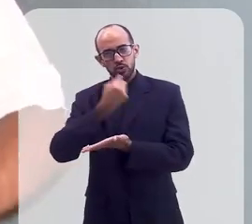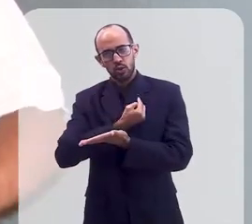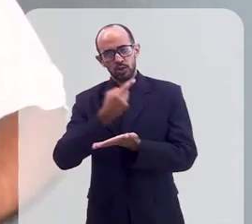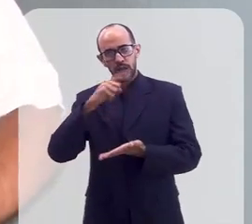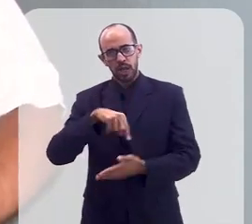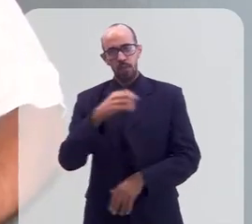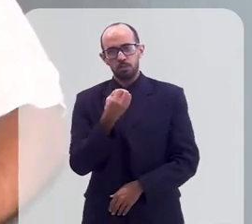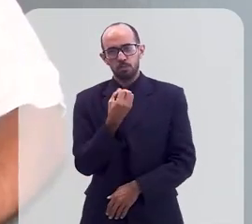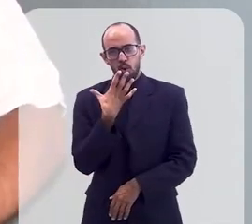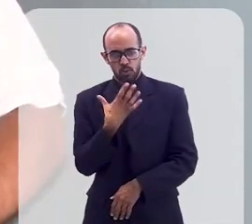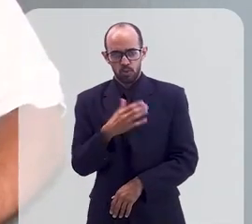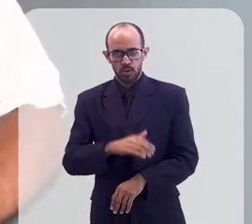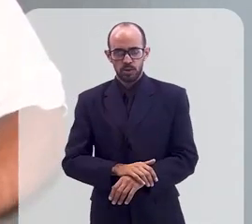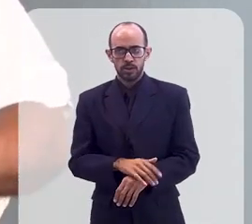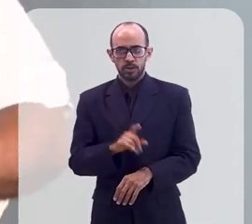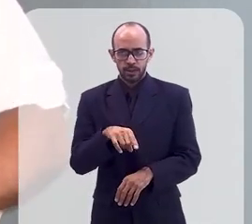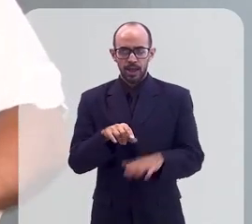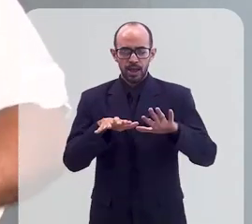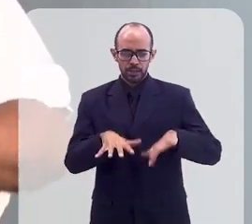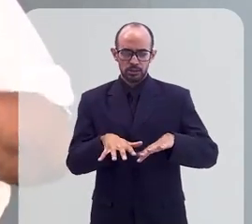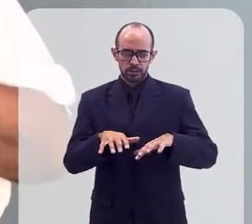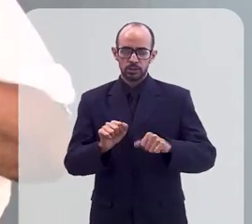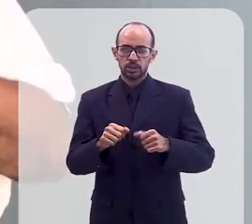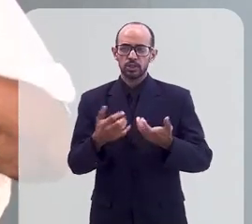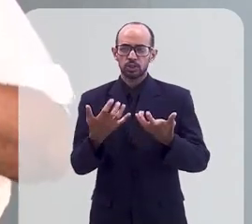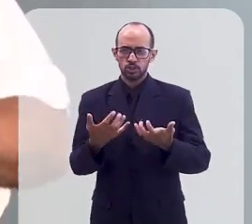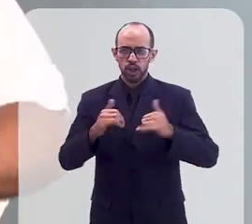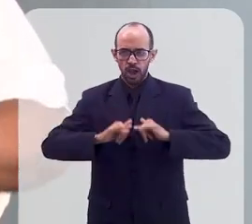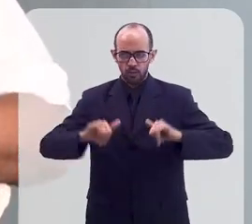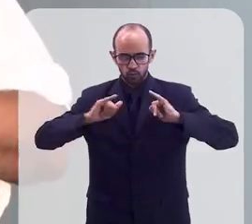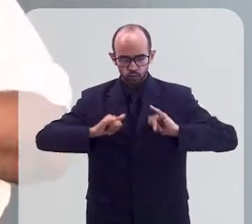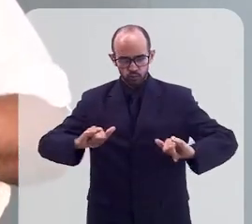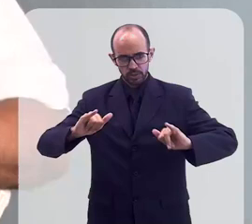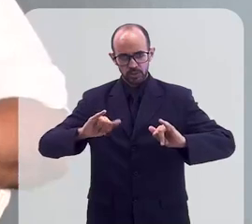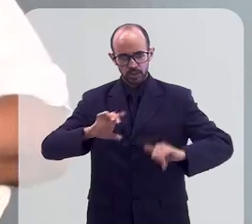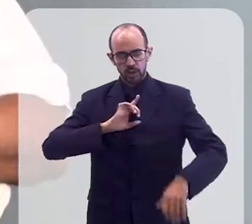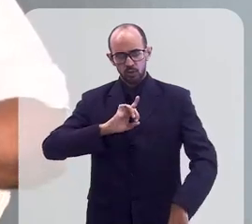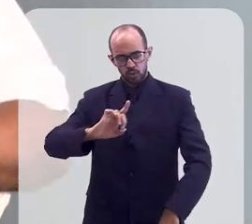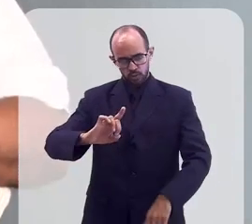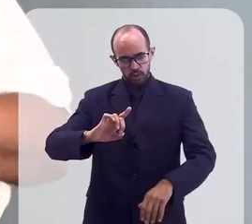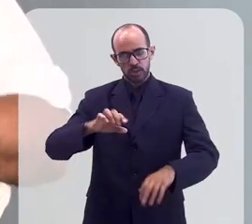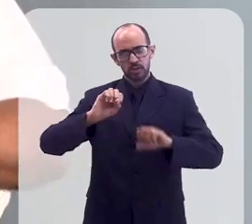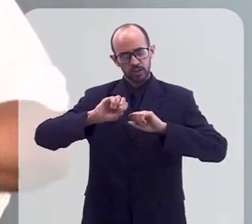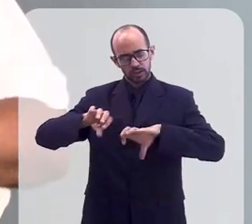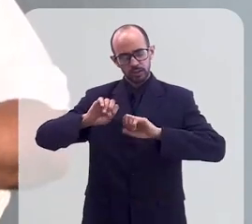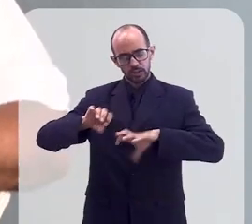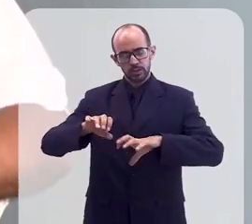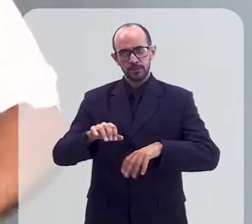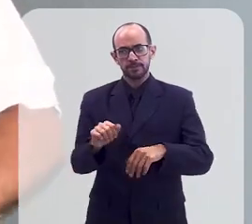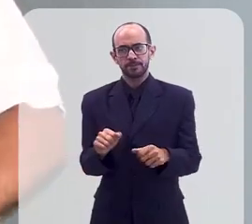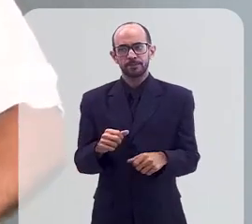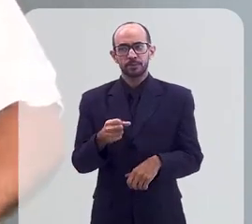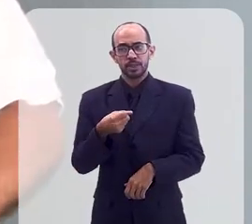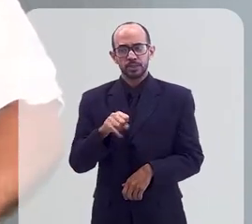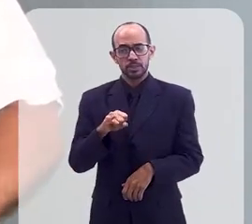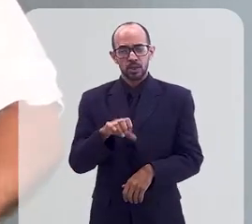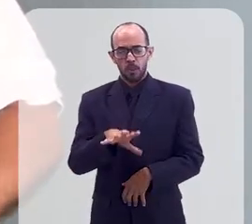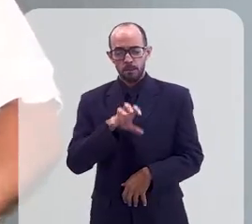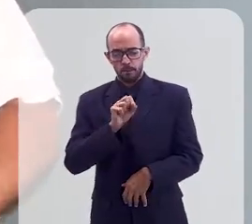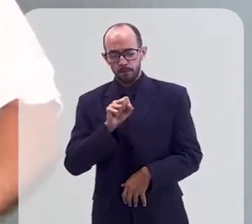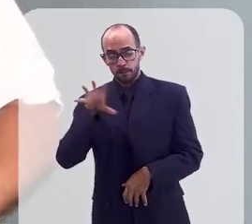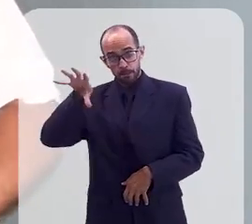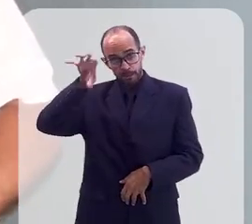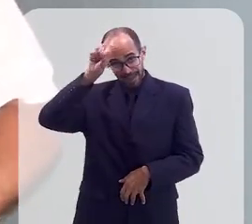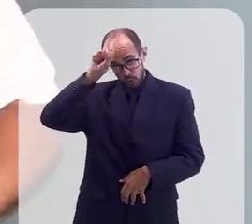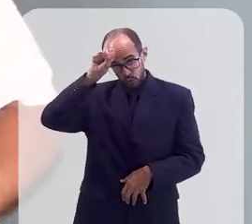verdadeiramente é boa. E é isso que a gente sempre dá uma mensagem na doutrina, vai passando sobre isso. Se o